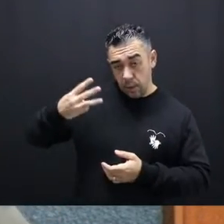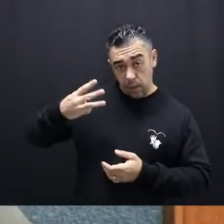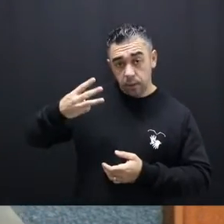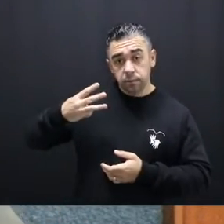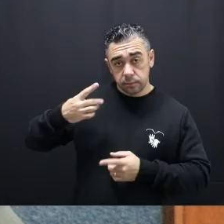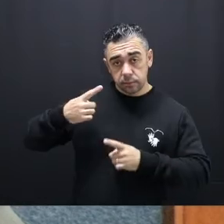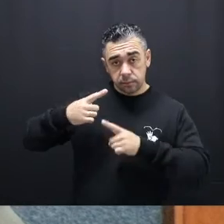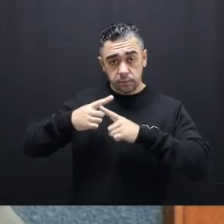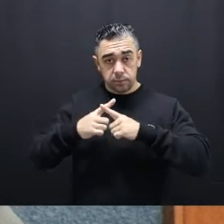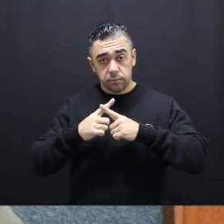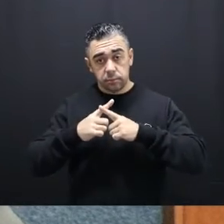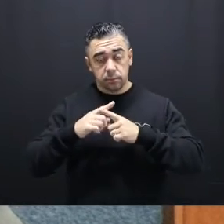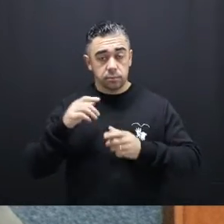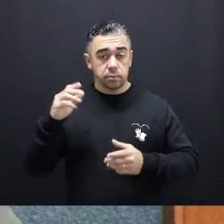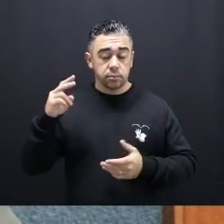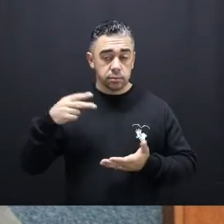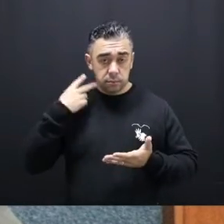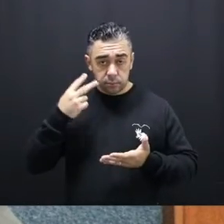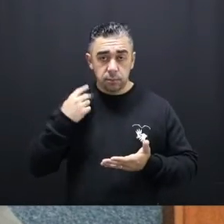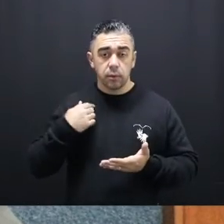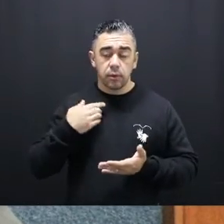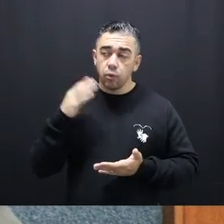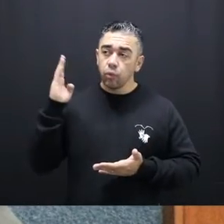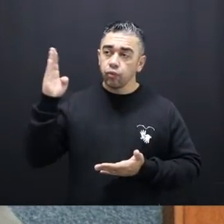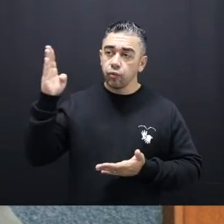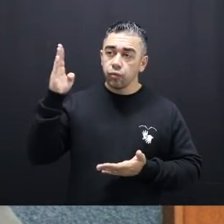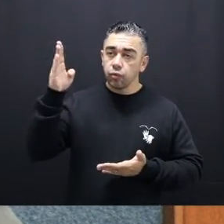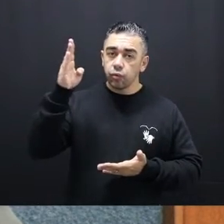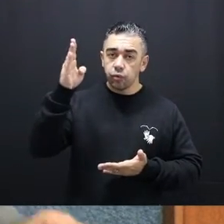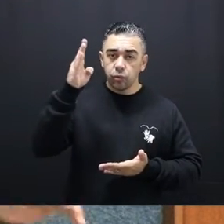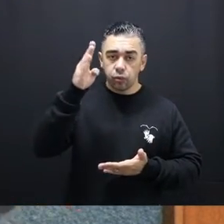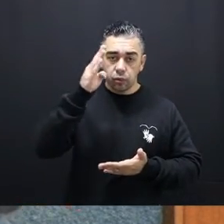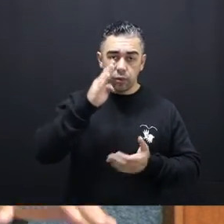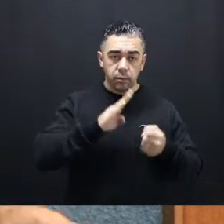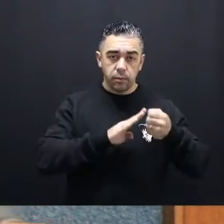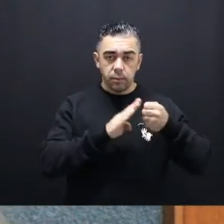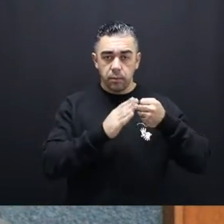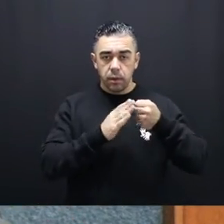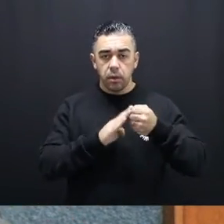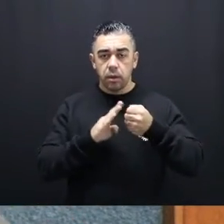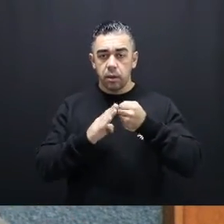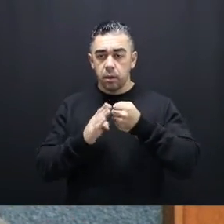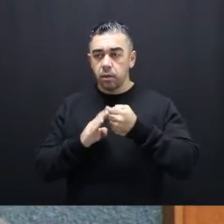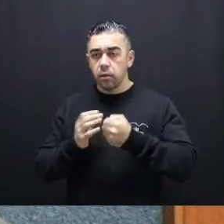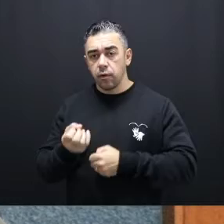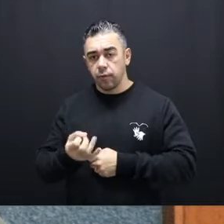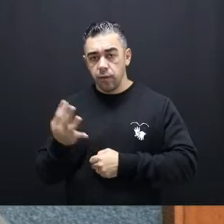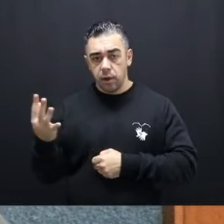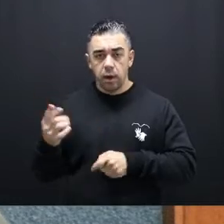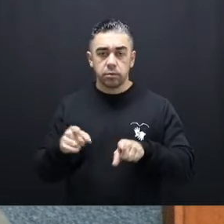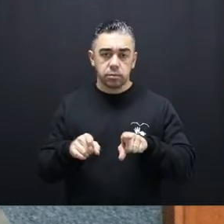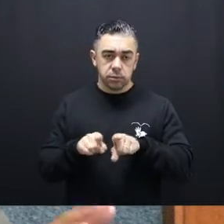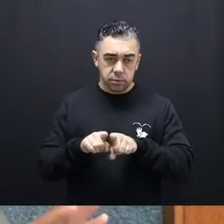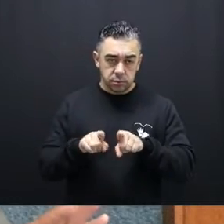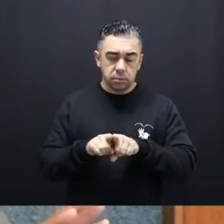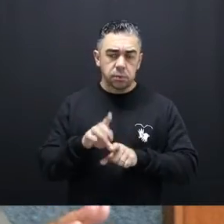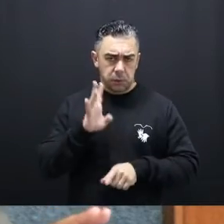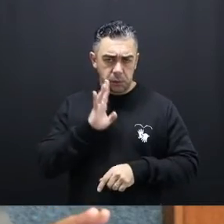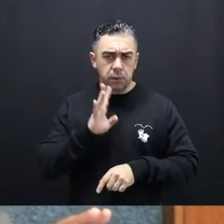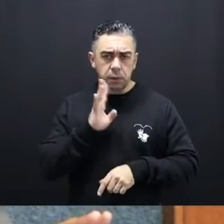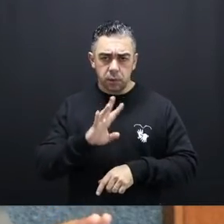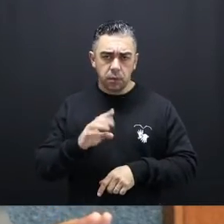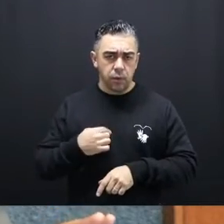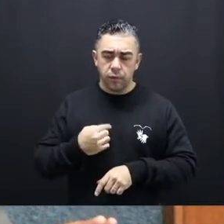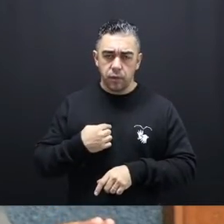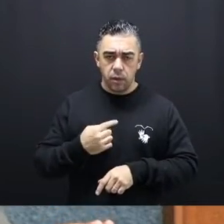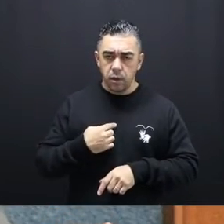tô fazendo o meu gabinete móvel tem vários operadores que também estão fazendo acho bem bacana não